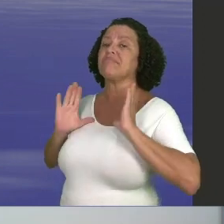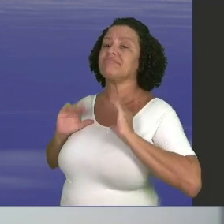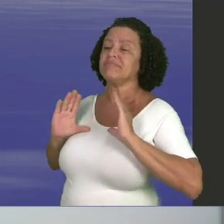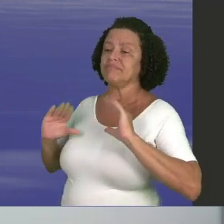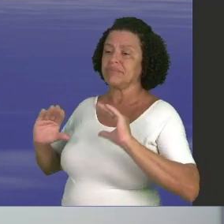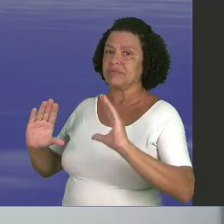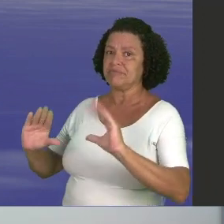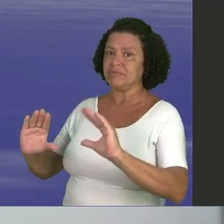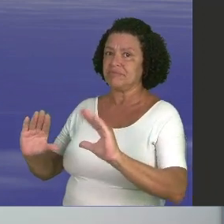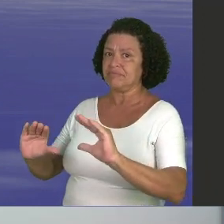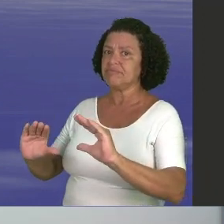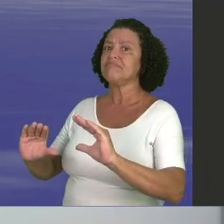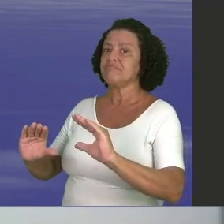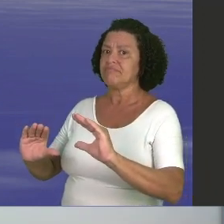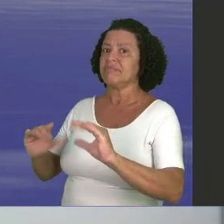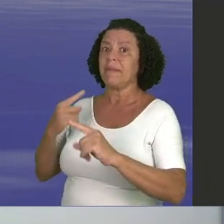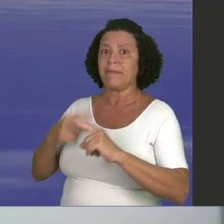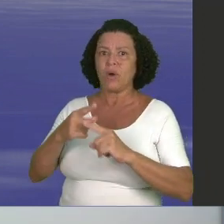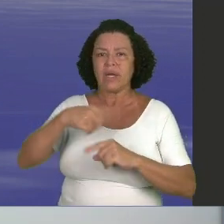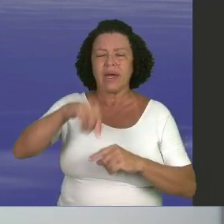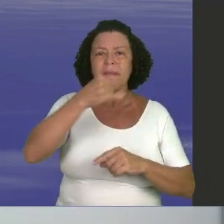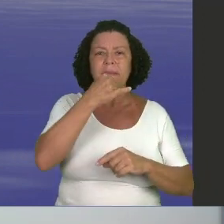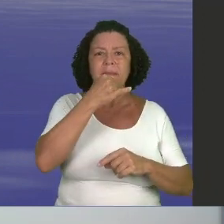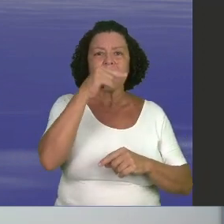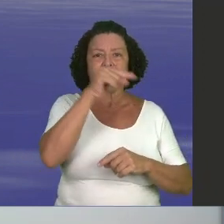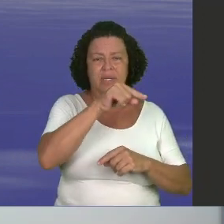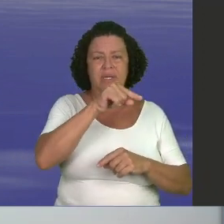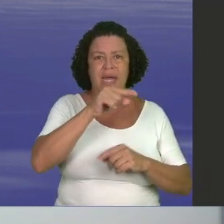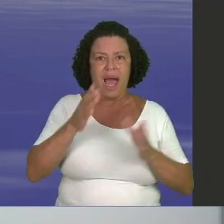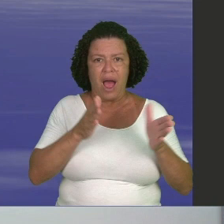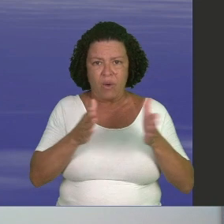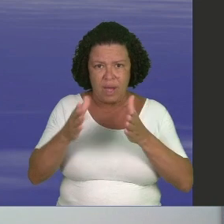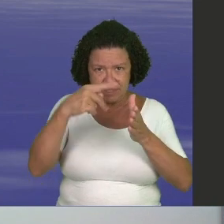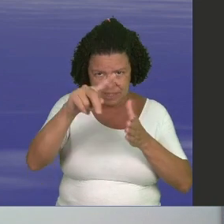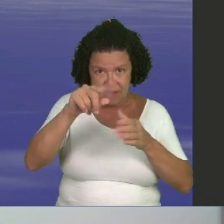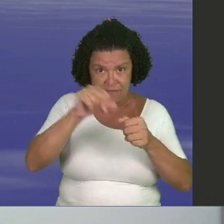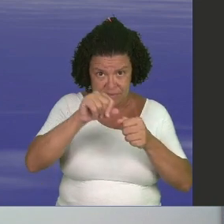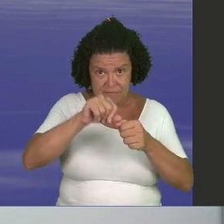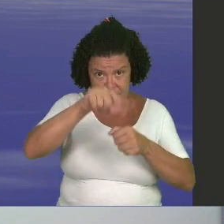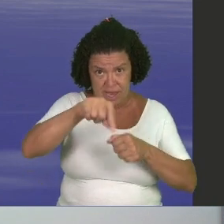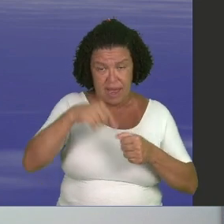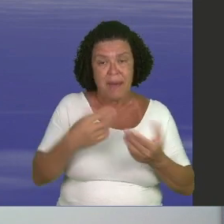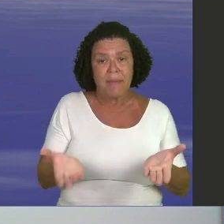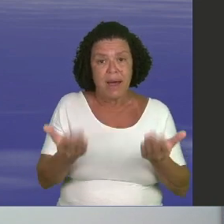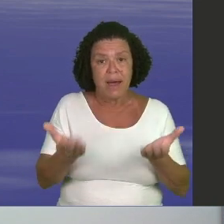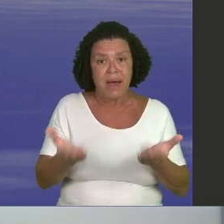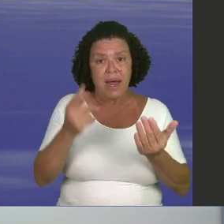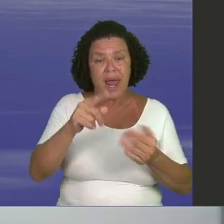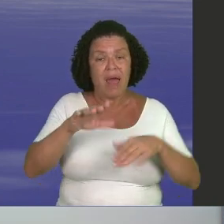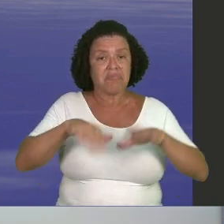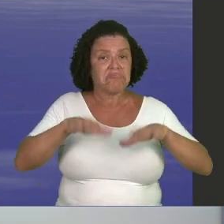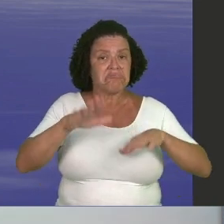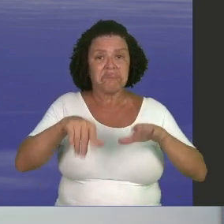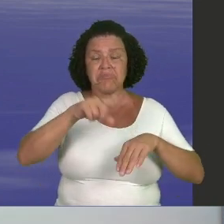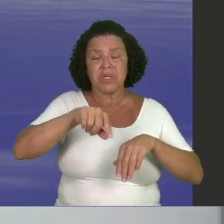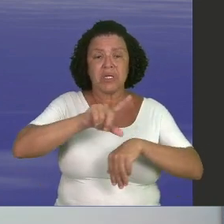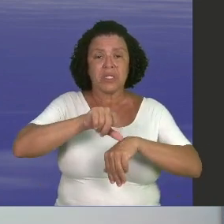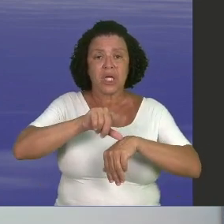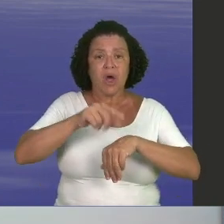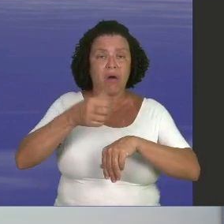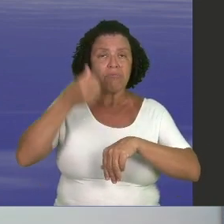tranquilidade. Porque a jornada, ela vai se tornar mais leve, independente dessas